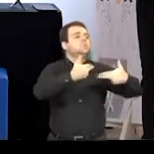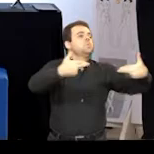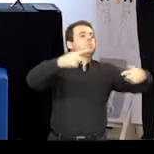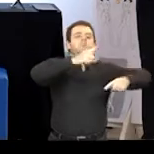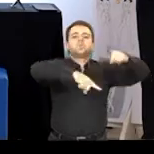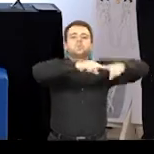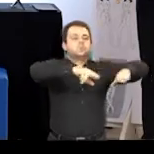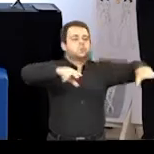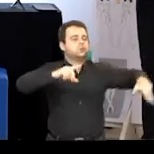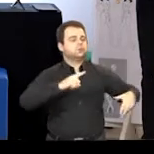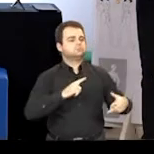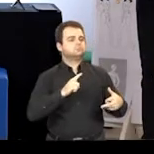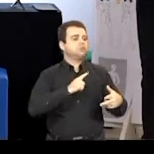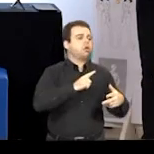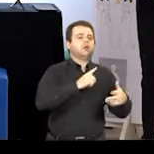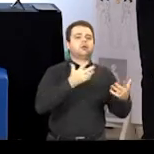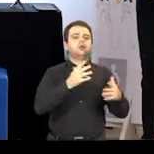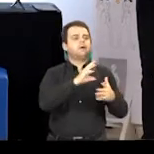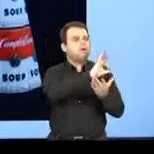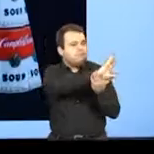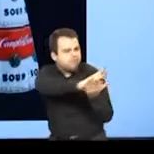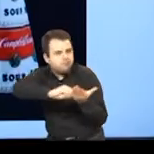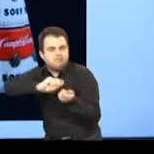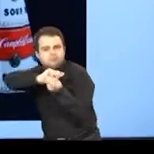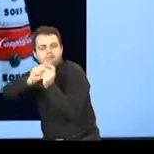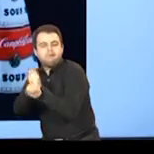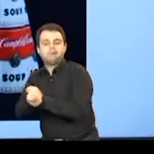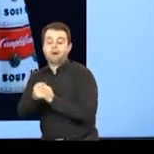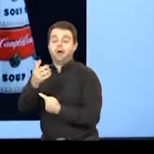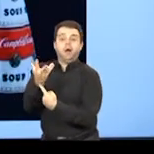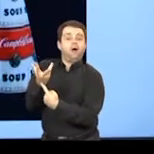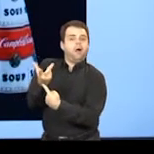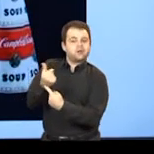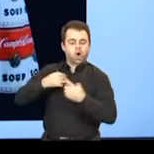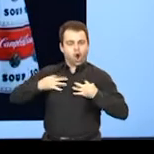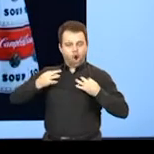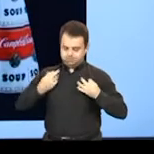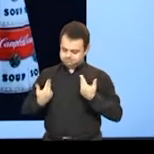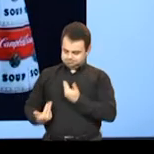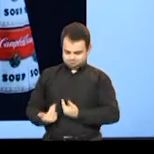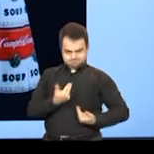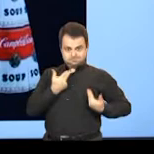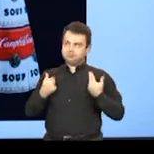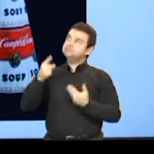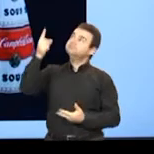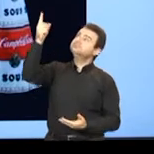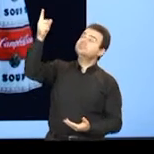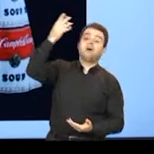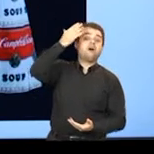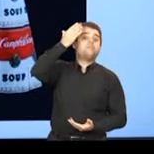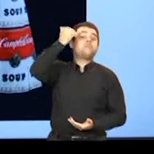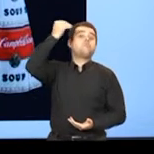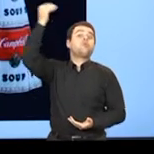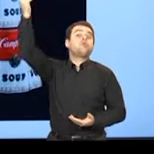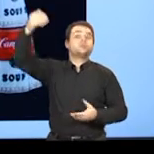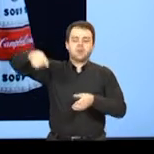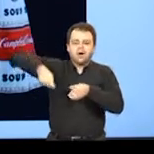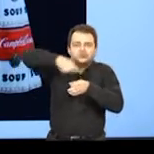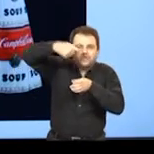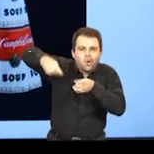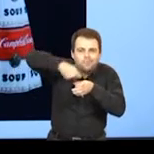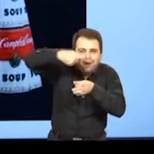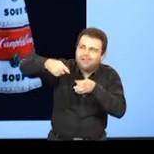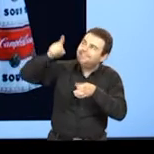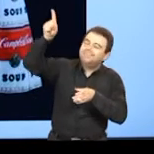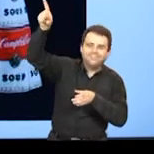de consumo em obras de arte. Aqui nós temos a sua famosa lata de sopa Campbell